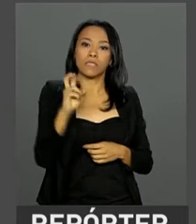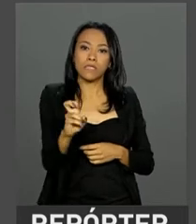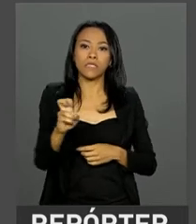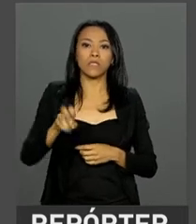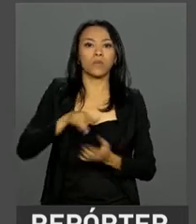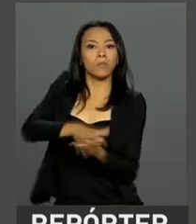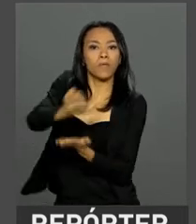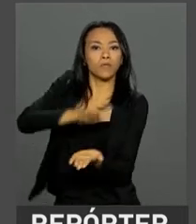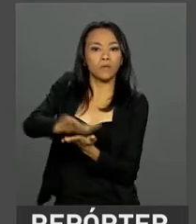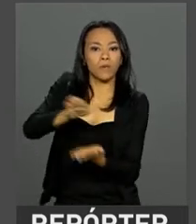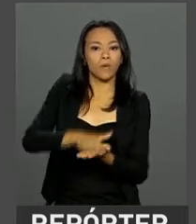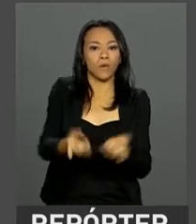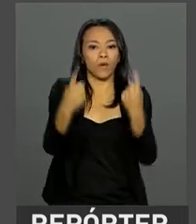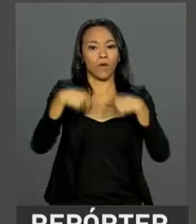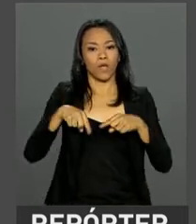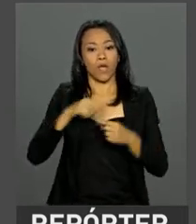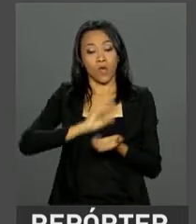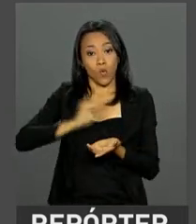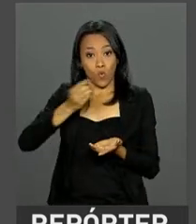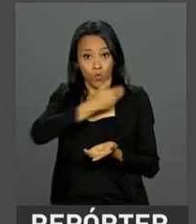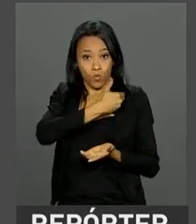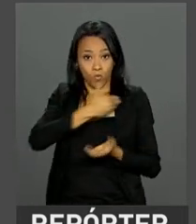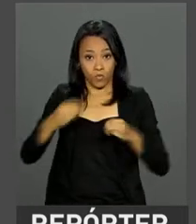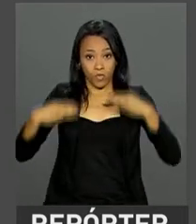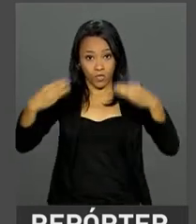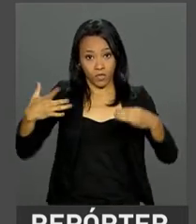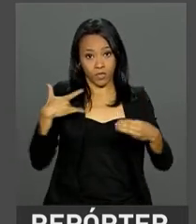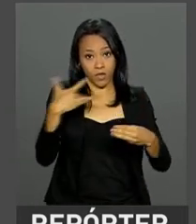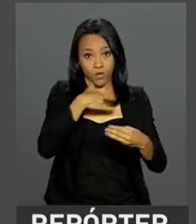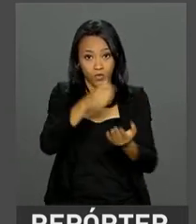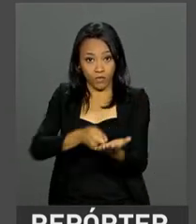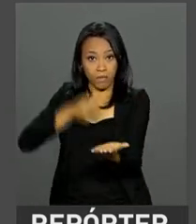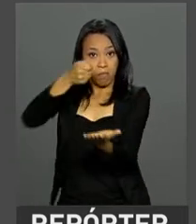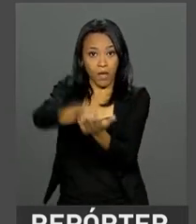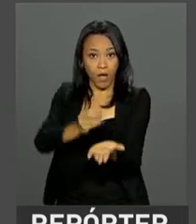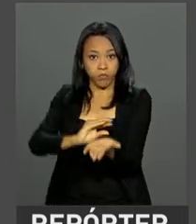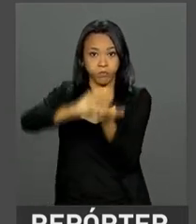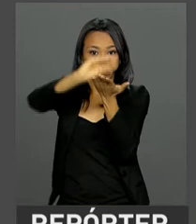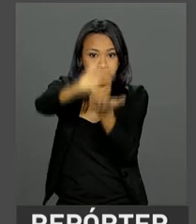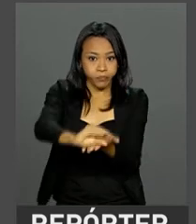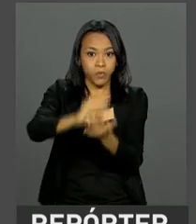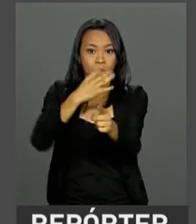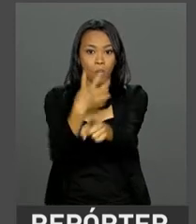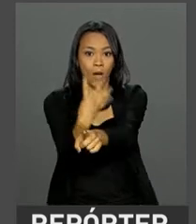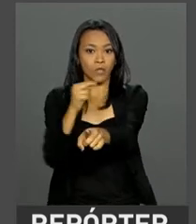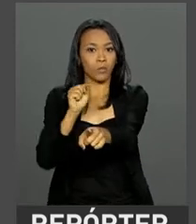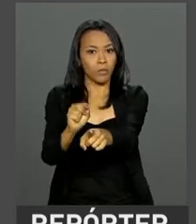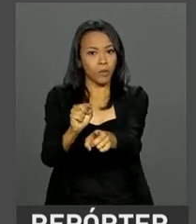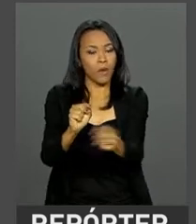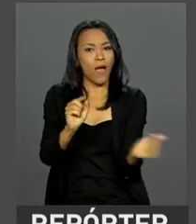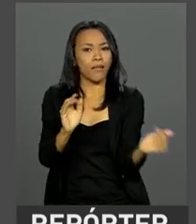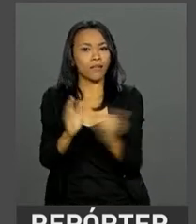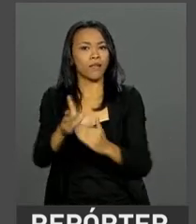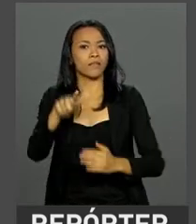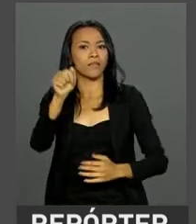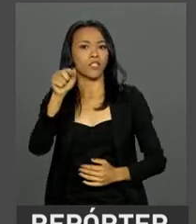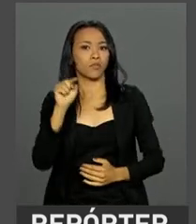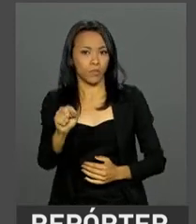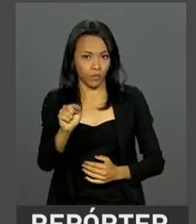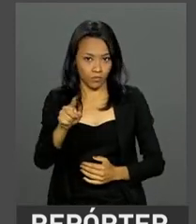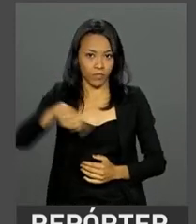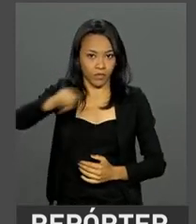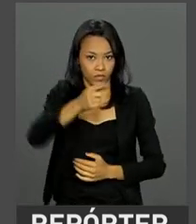valor mensal pago pelo ministério da saúde as empresas devem variar de 4 mil reais as sete mil